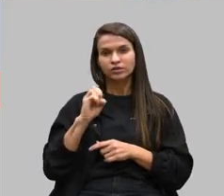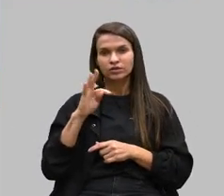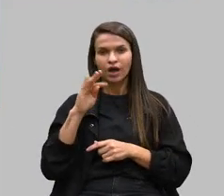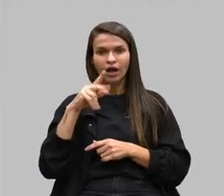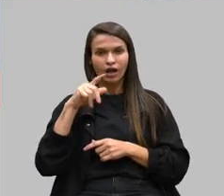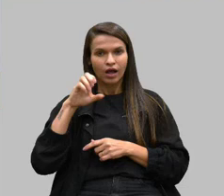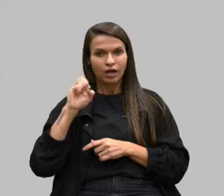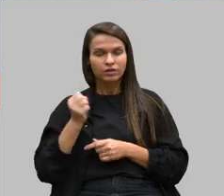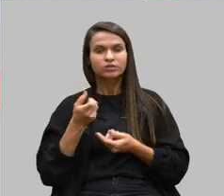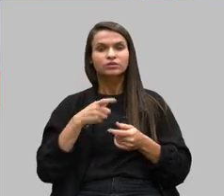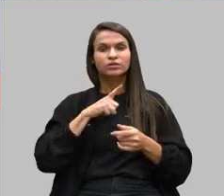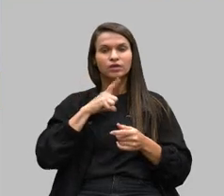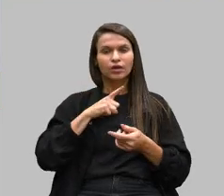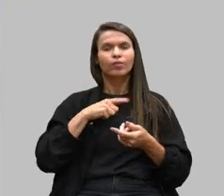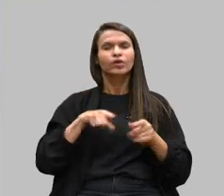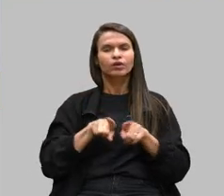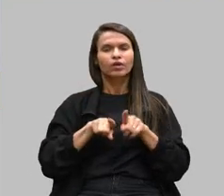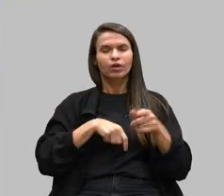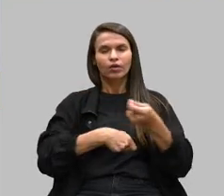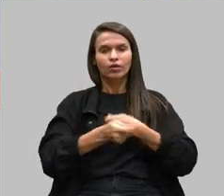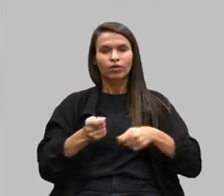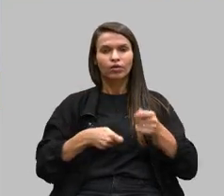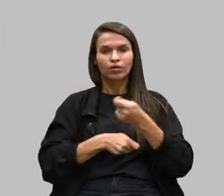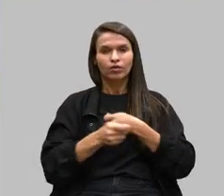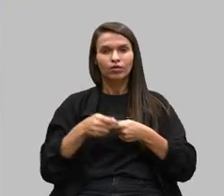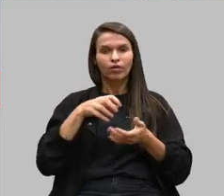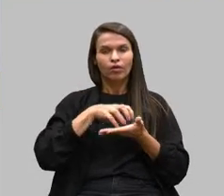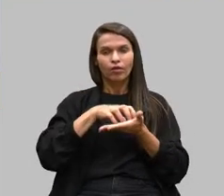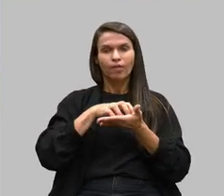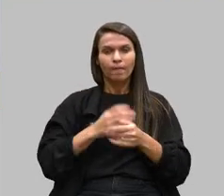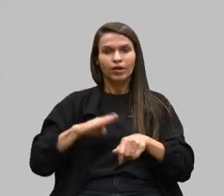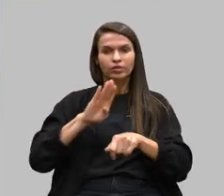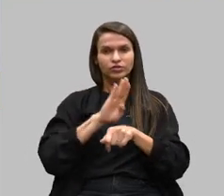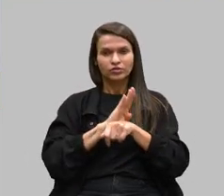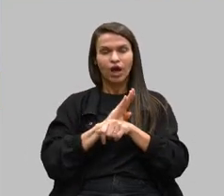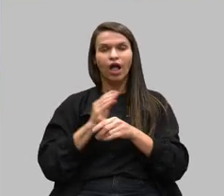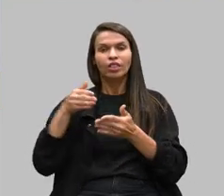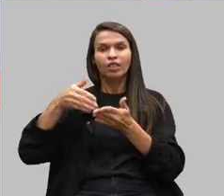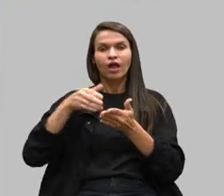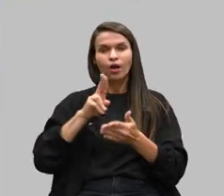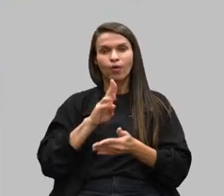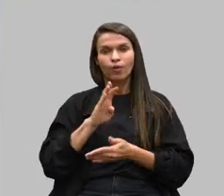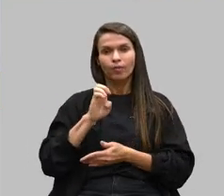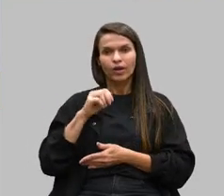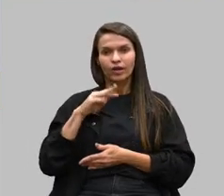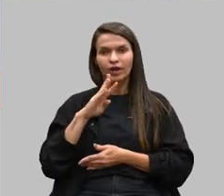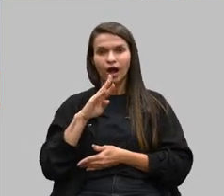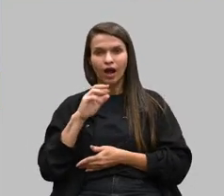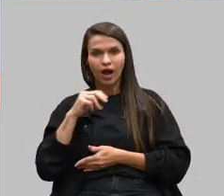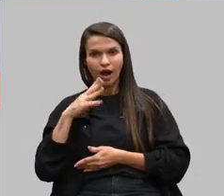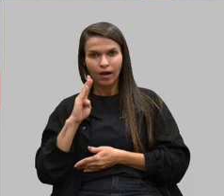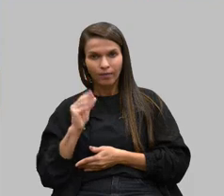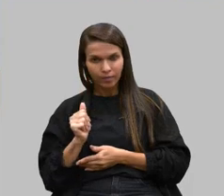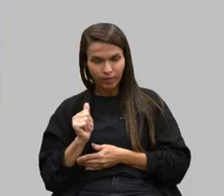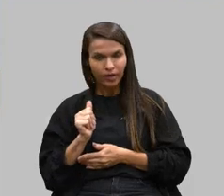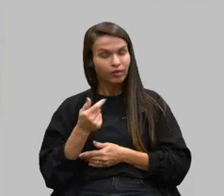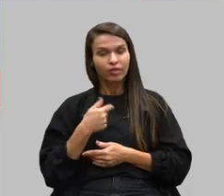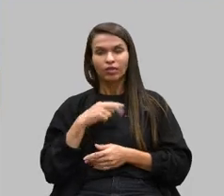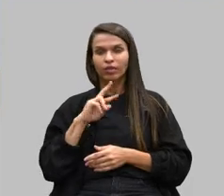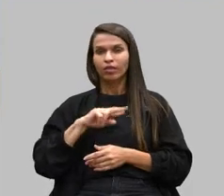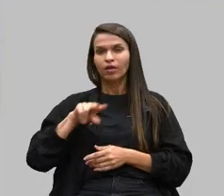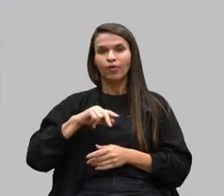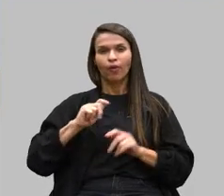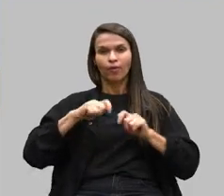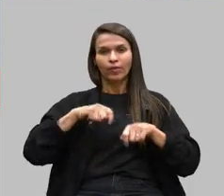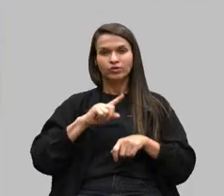isso teremos o leilão das concessões de Betim a Uberaba e Uberaba com Entroncamento com Triângulo Mineiro não é de competência da agência mas